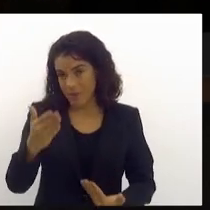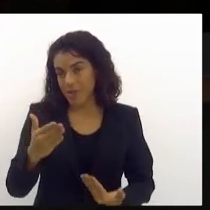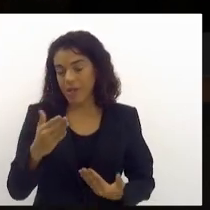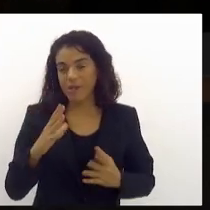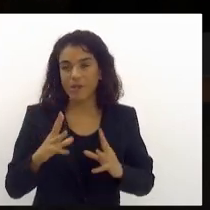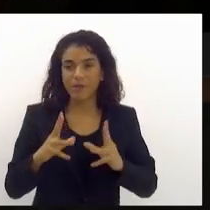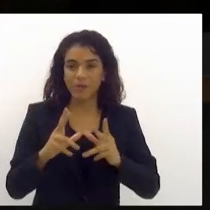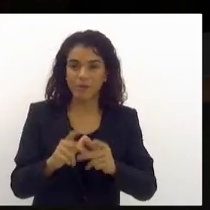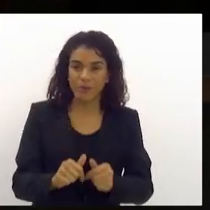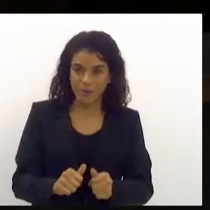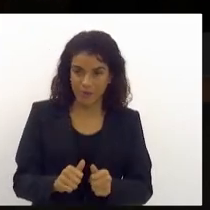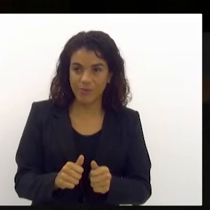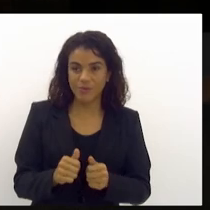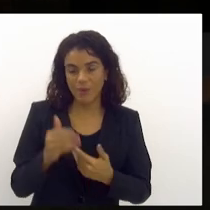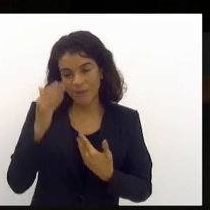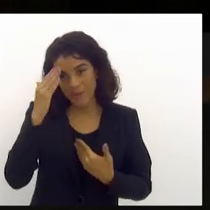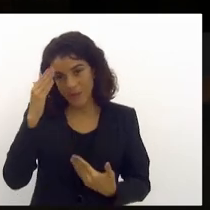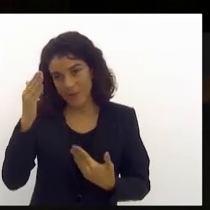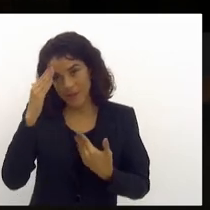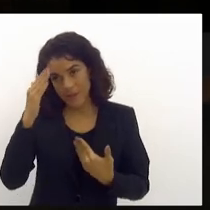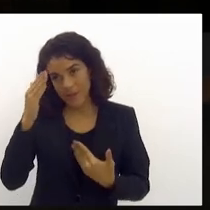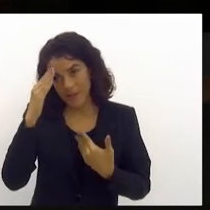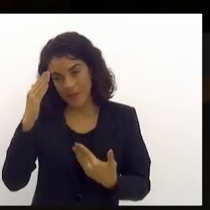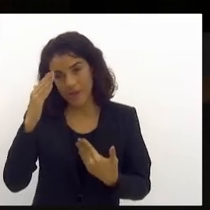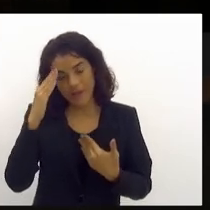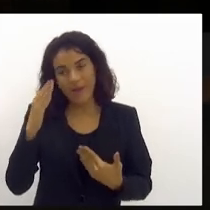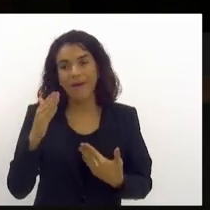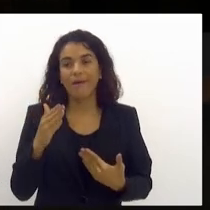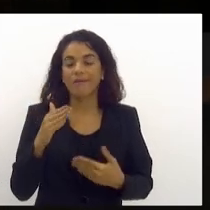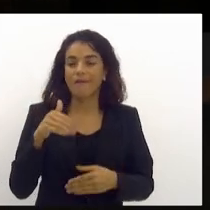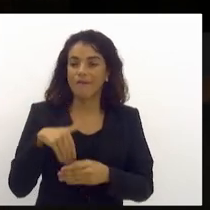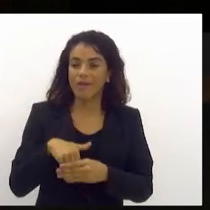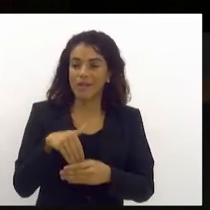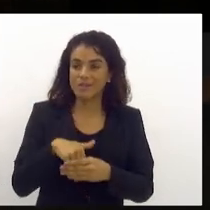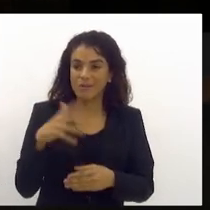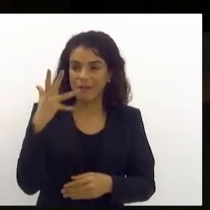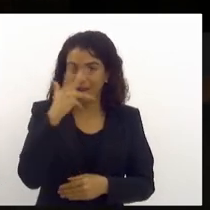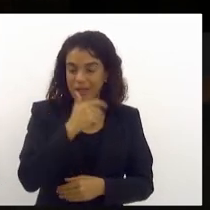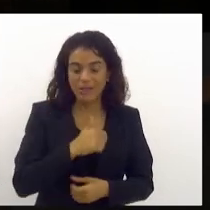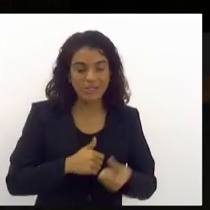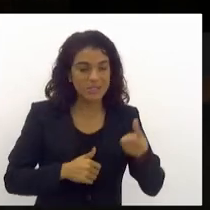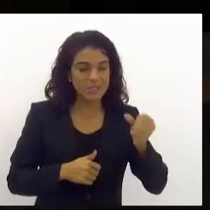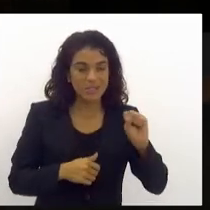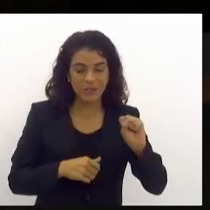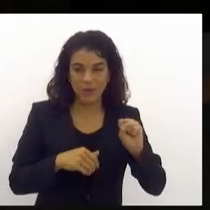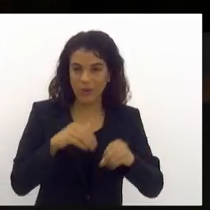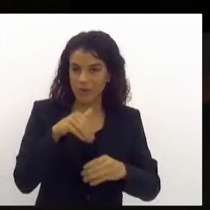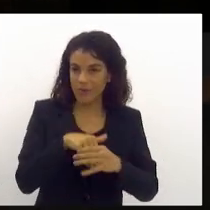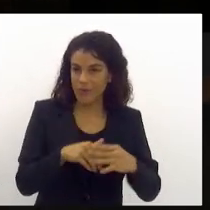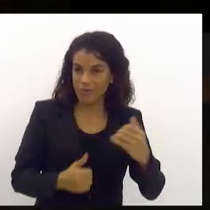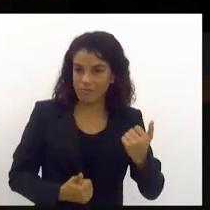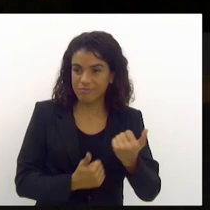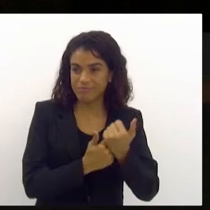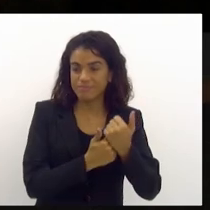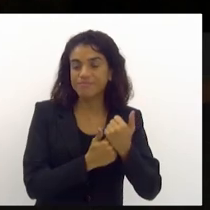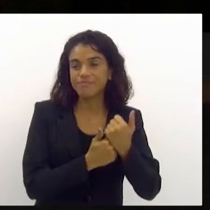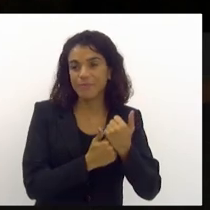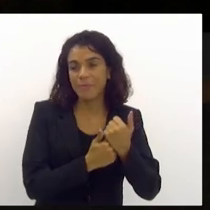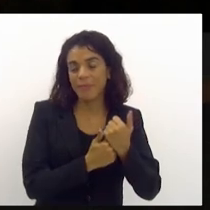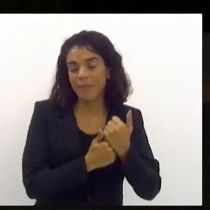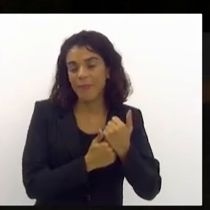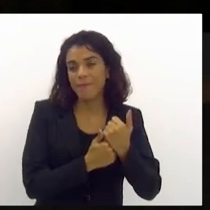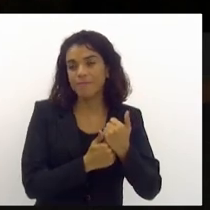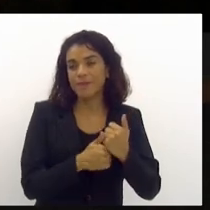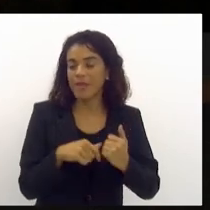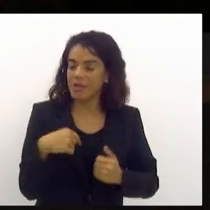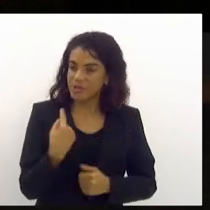todos os parlamentares, tá? Muito obrigado pela essa votação linda aí de 68 votos, entendeu? A favor que a